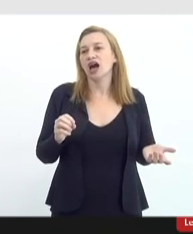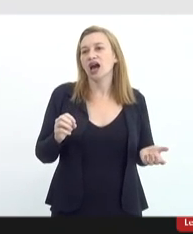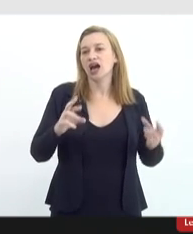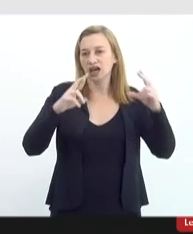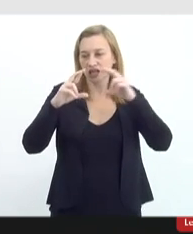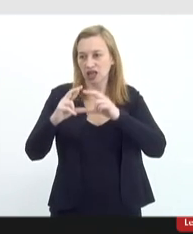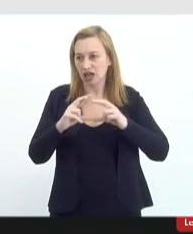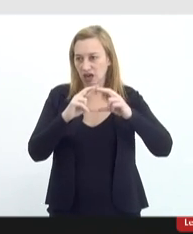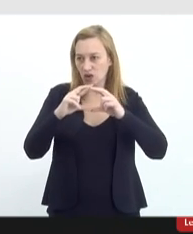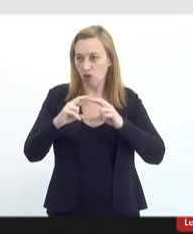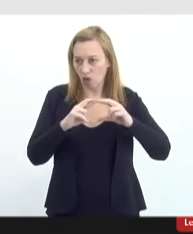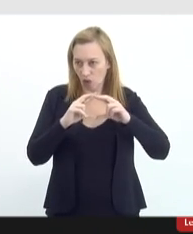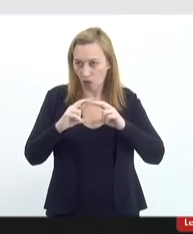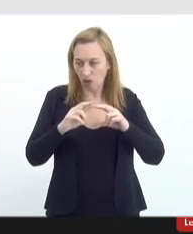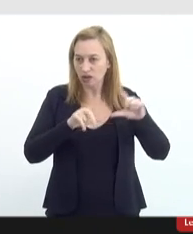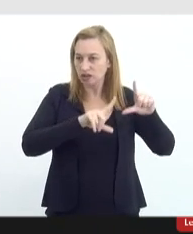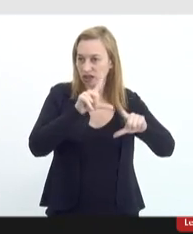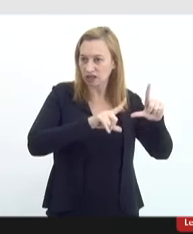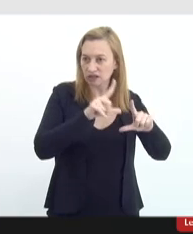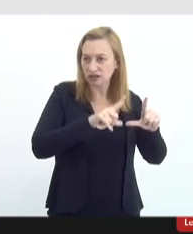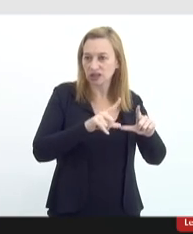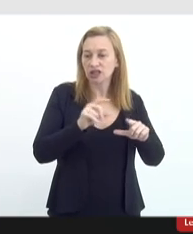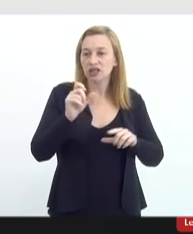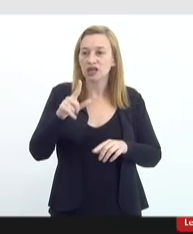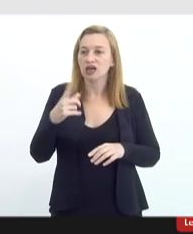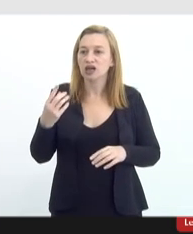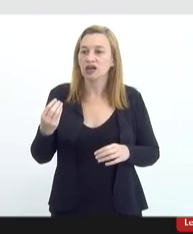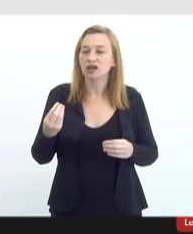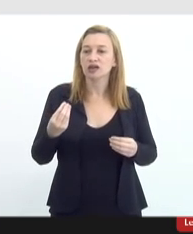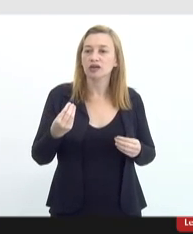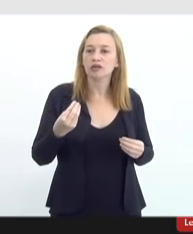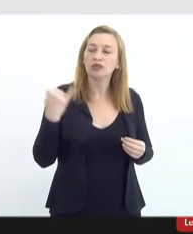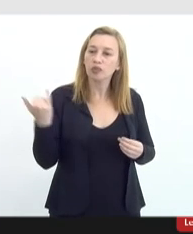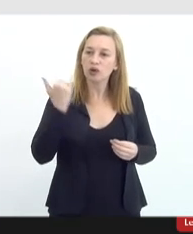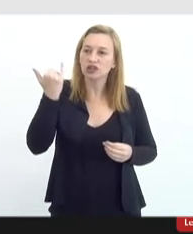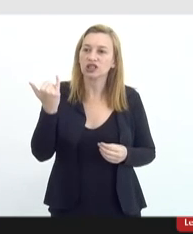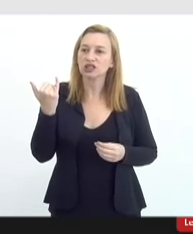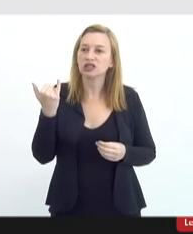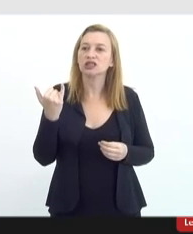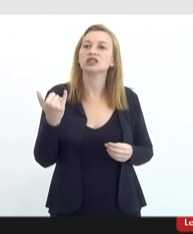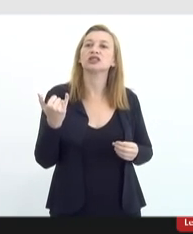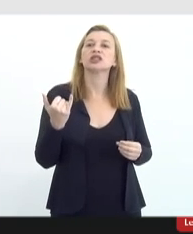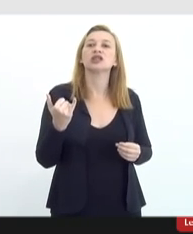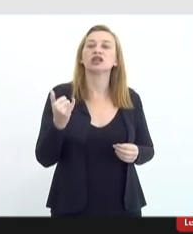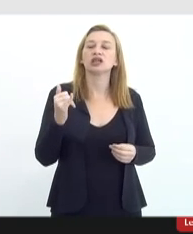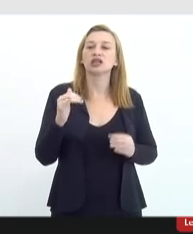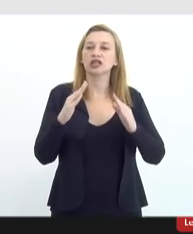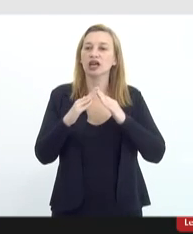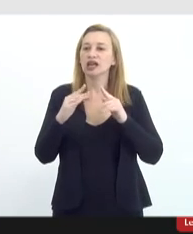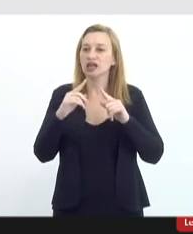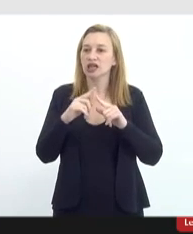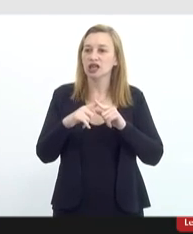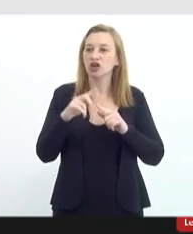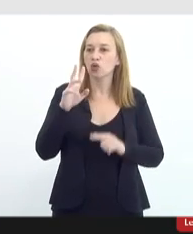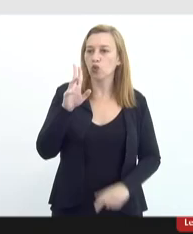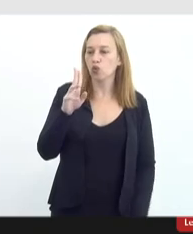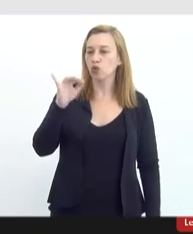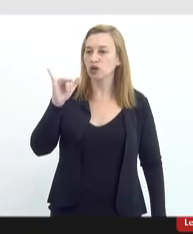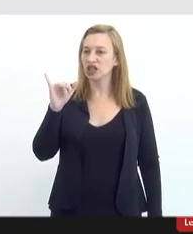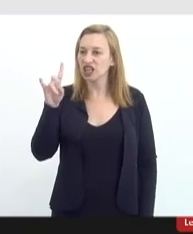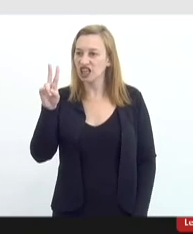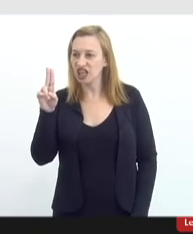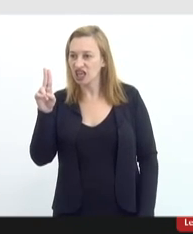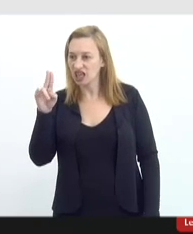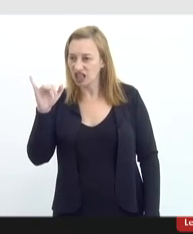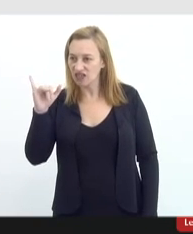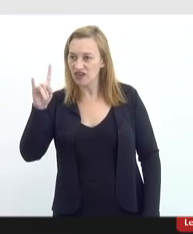a década de 90 é marcada por uma presença importante da Igreja Universal do Reino de Deus na mídia, não só